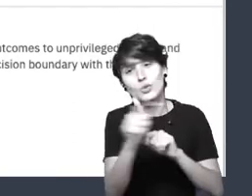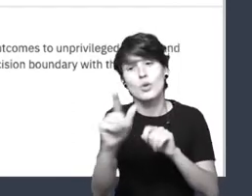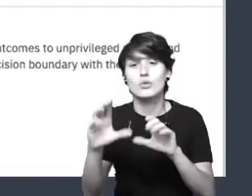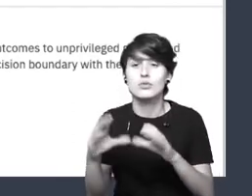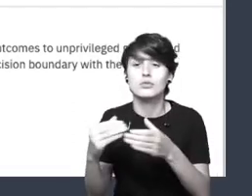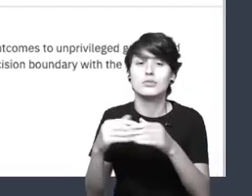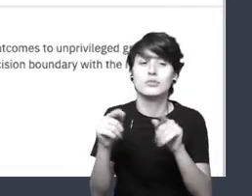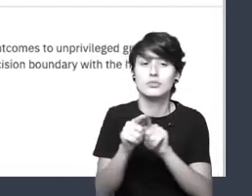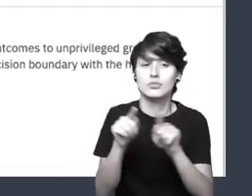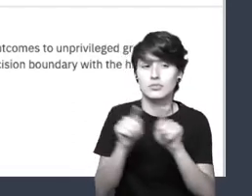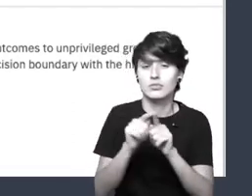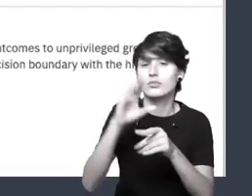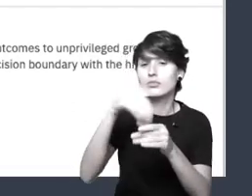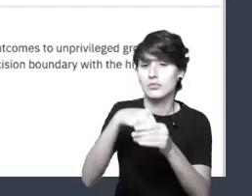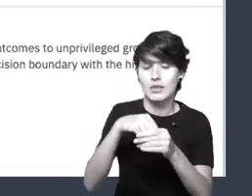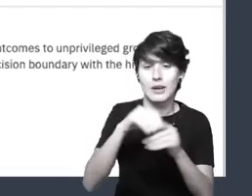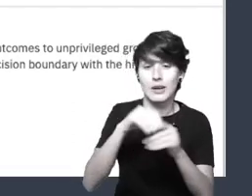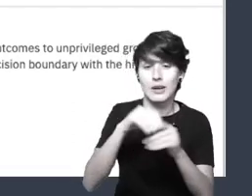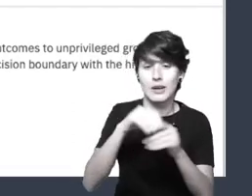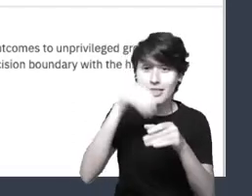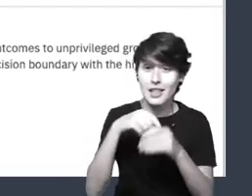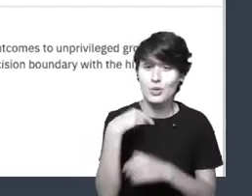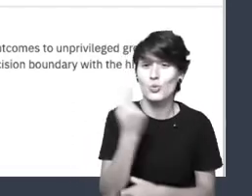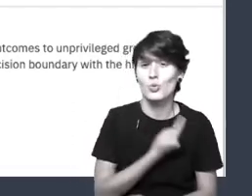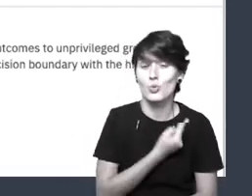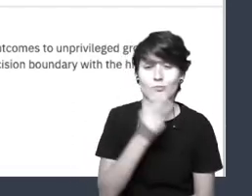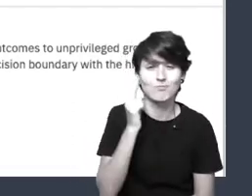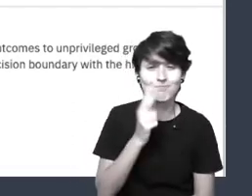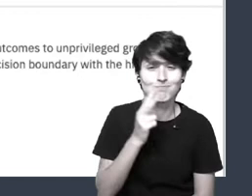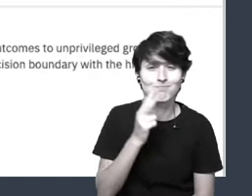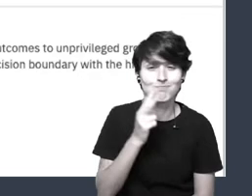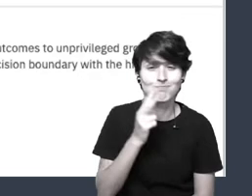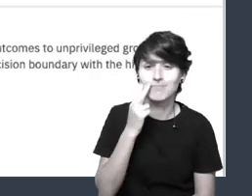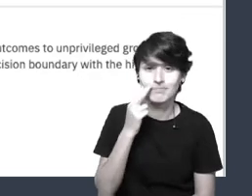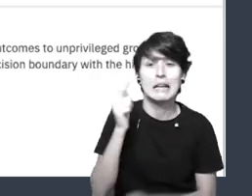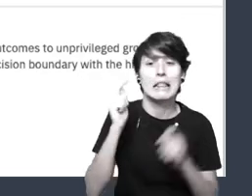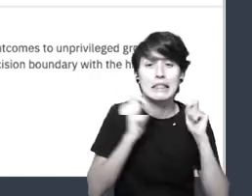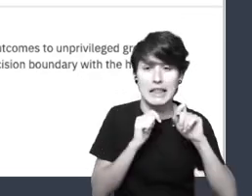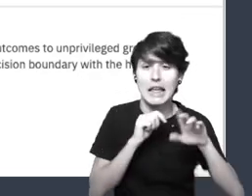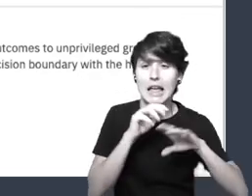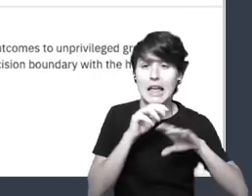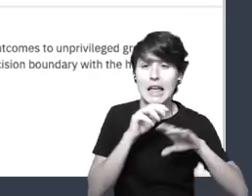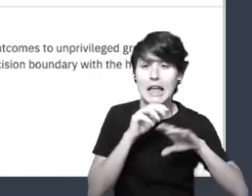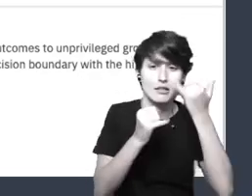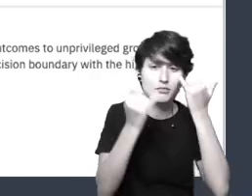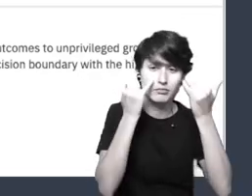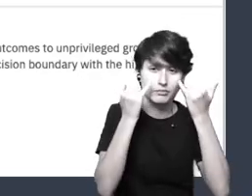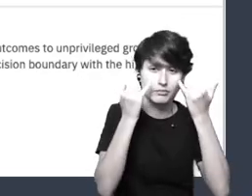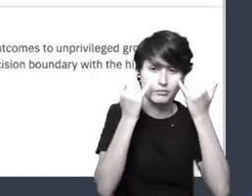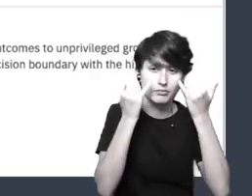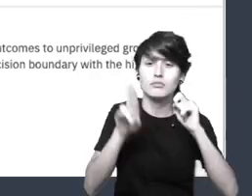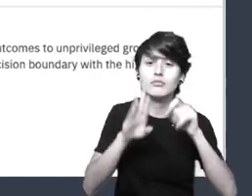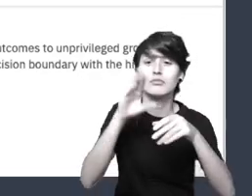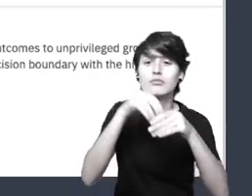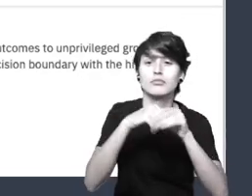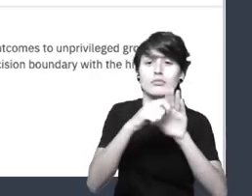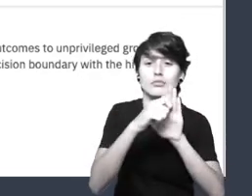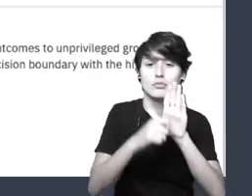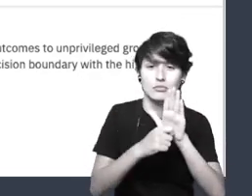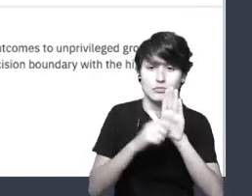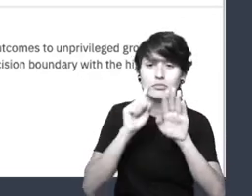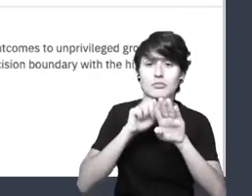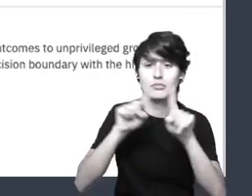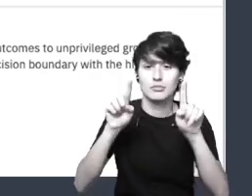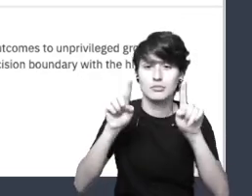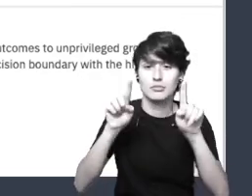de predição. Mas no nosso caso, a gente tem acesso aos dados, então a gente pode utilizar um algoritmo que seja focado na parte dos dados,